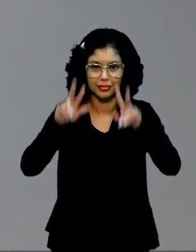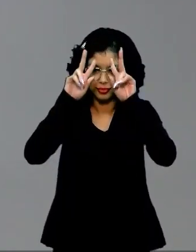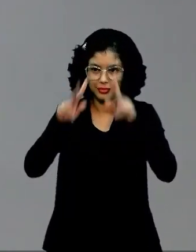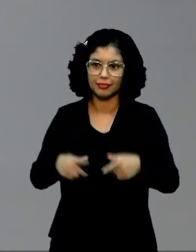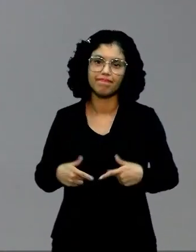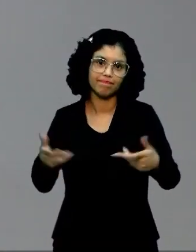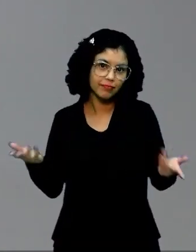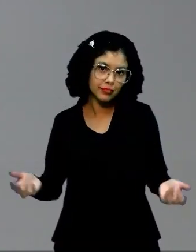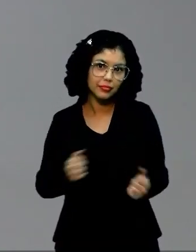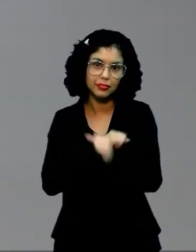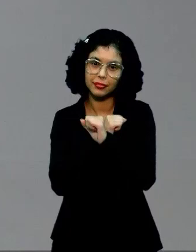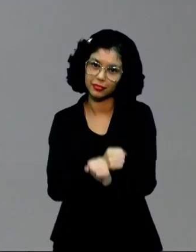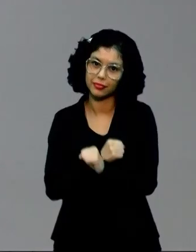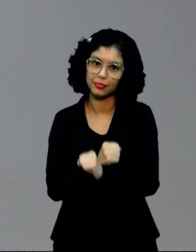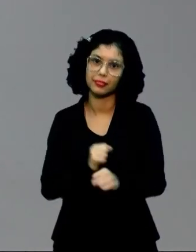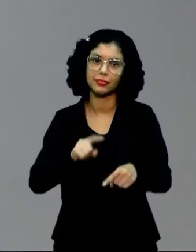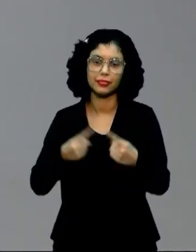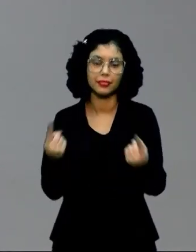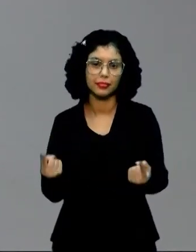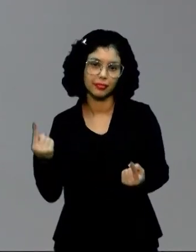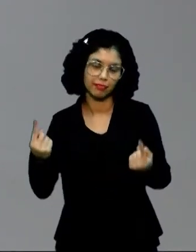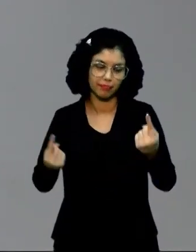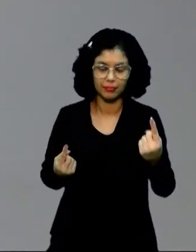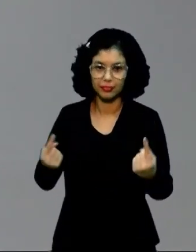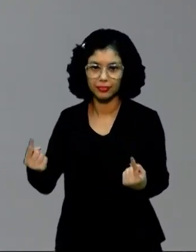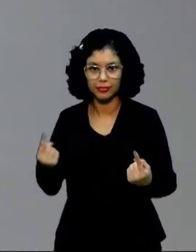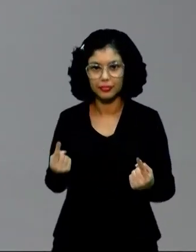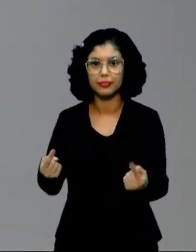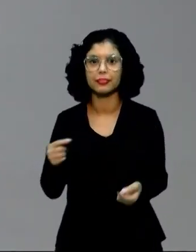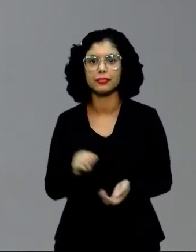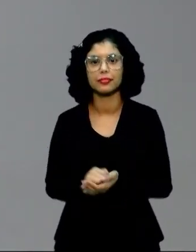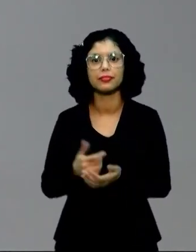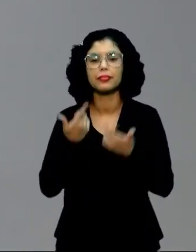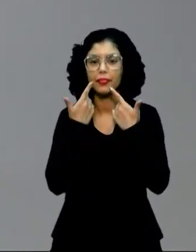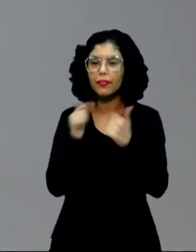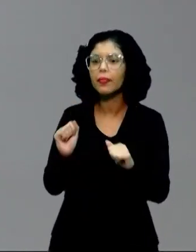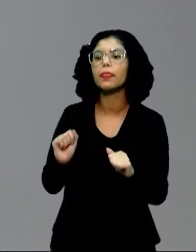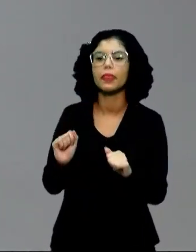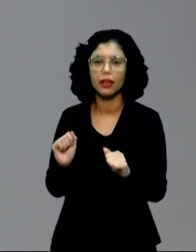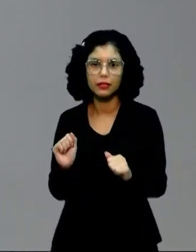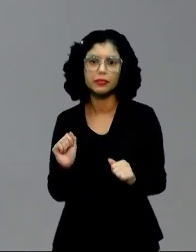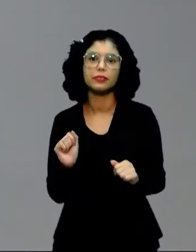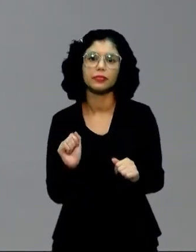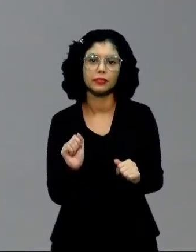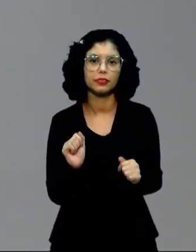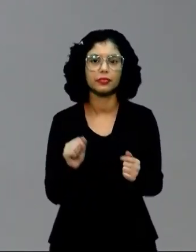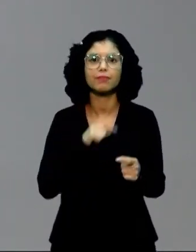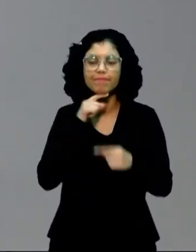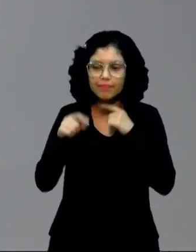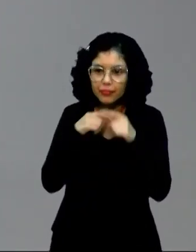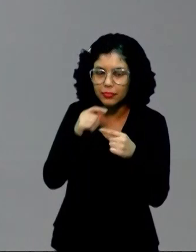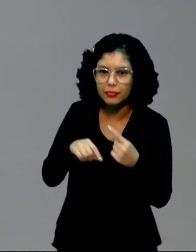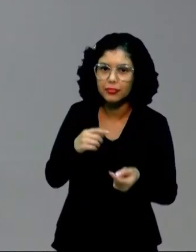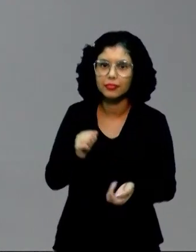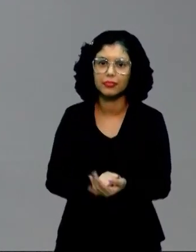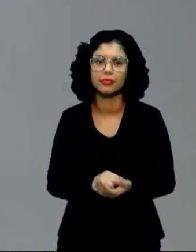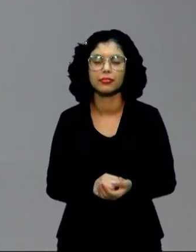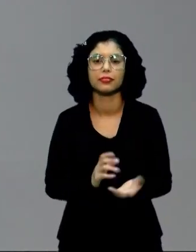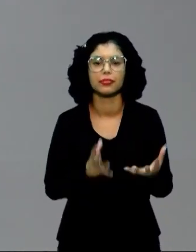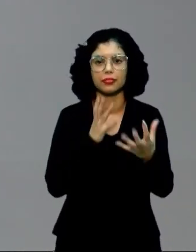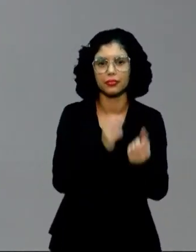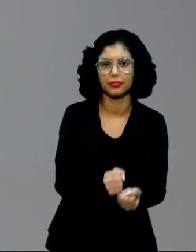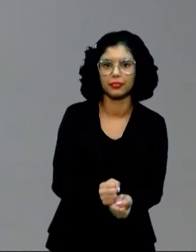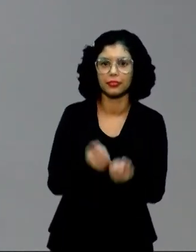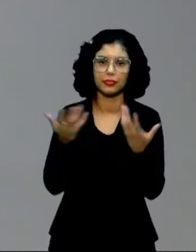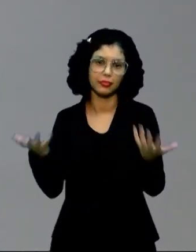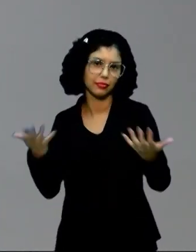humano, escravizar. Mas ali ele trabalha tão bem a linguagem que gera essa dúvida. Eu quero que ele capture, eu